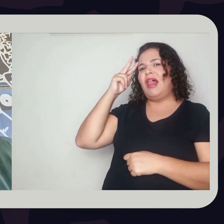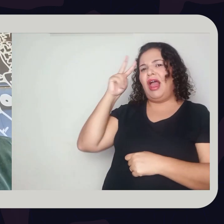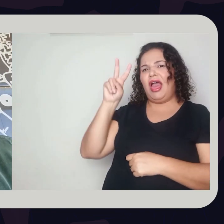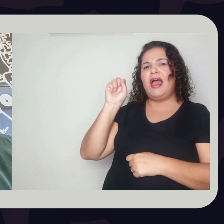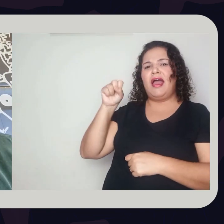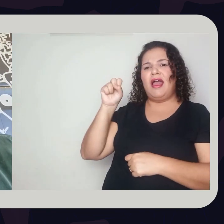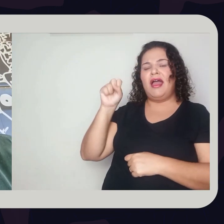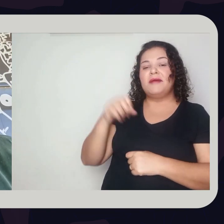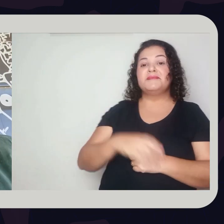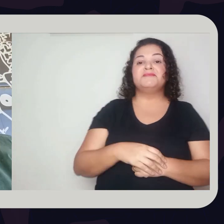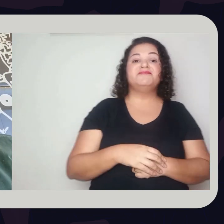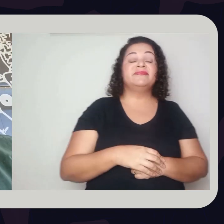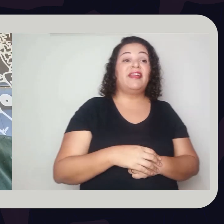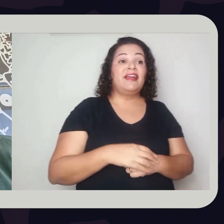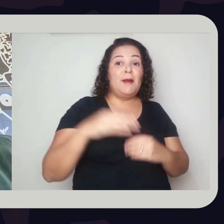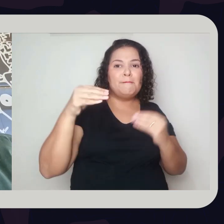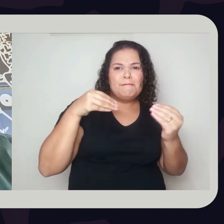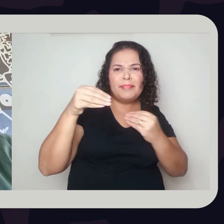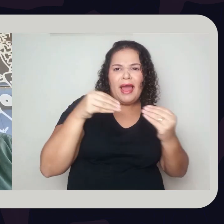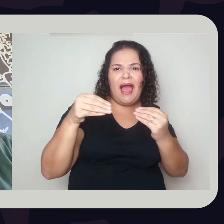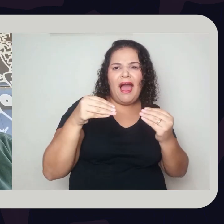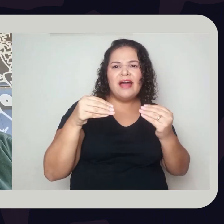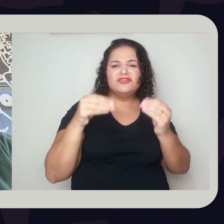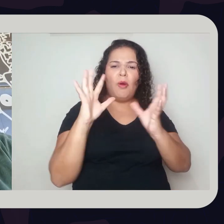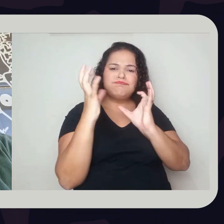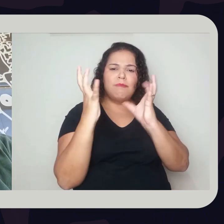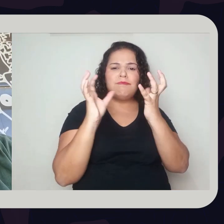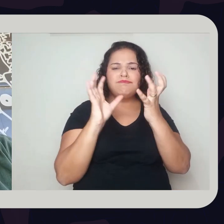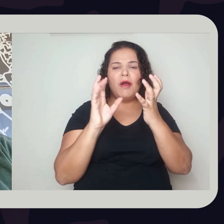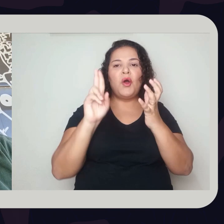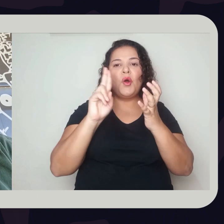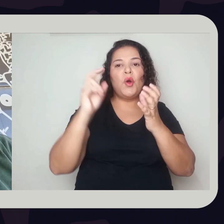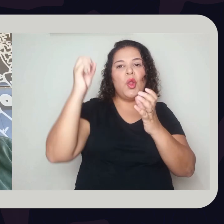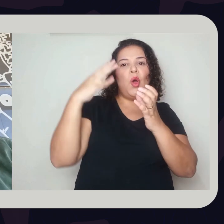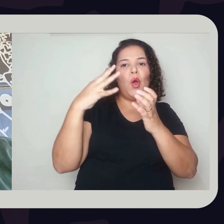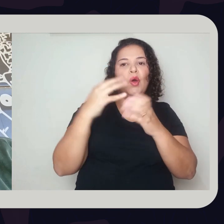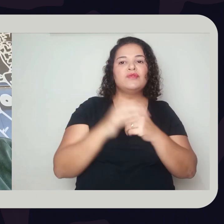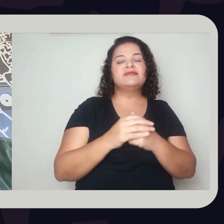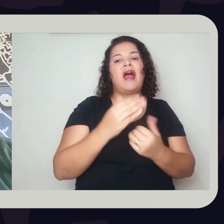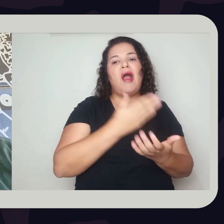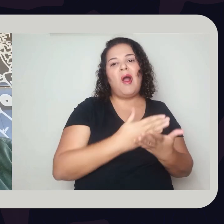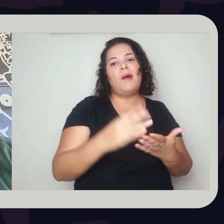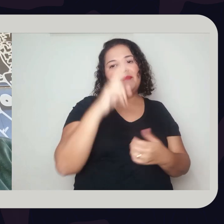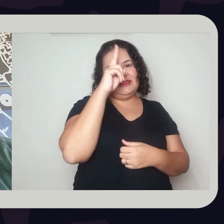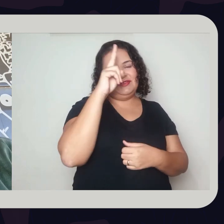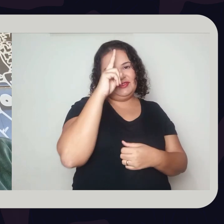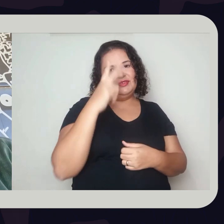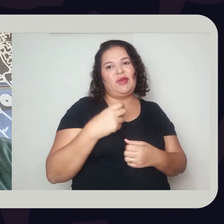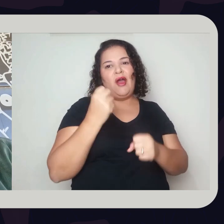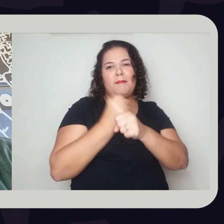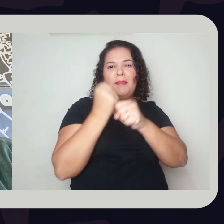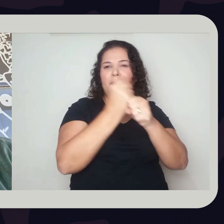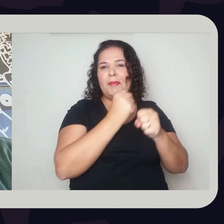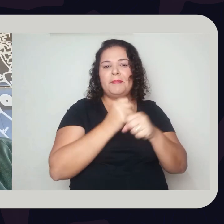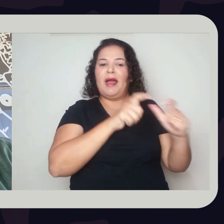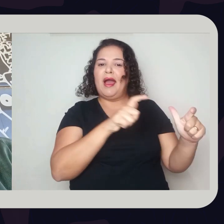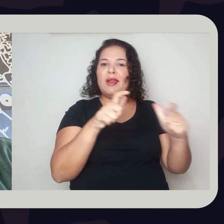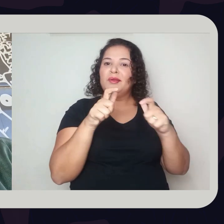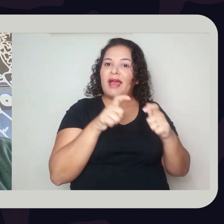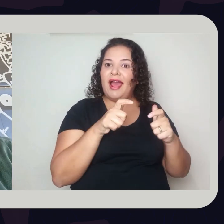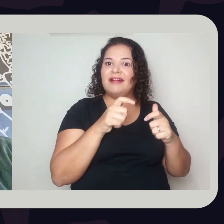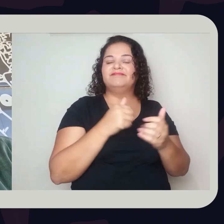claro. plástico ali para fazer a luminária, enfim. Esse foi o começo da nossa história de